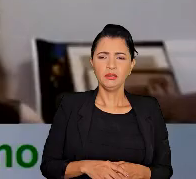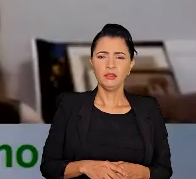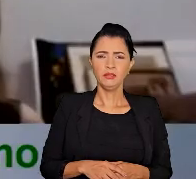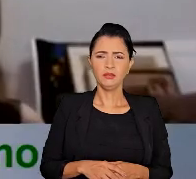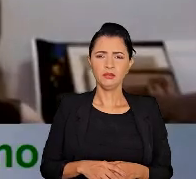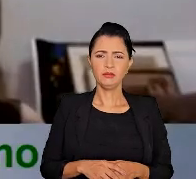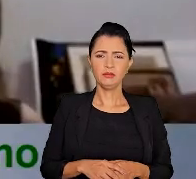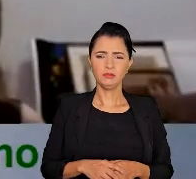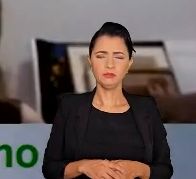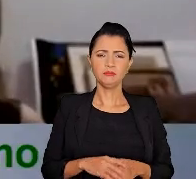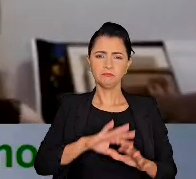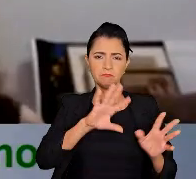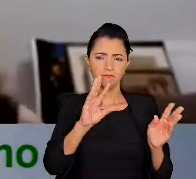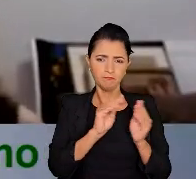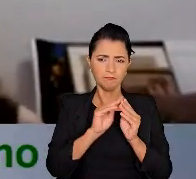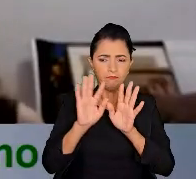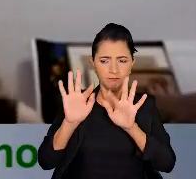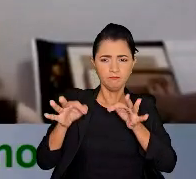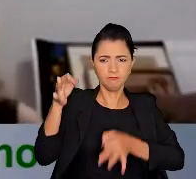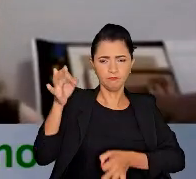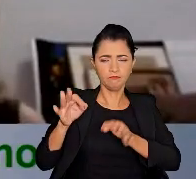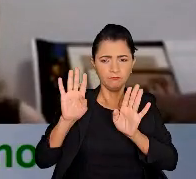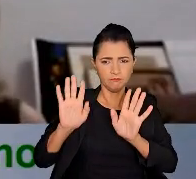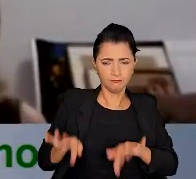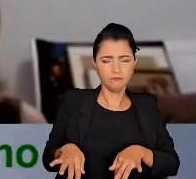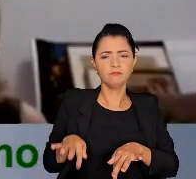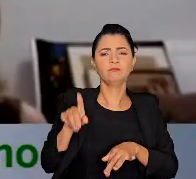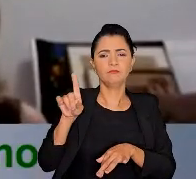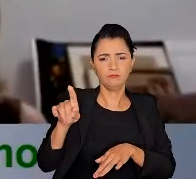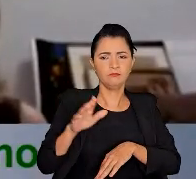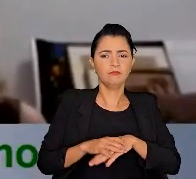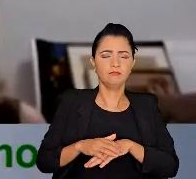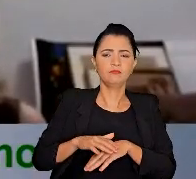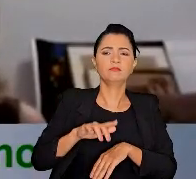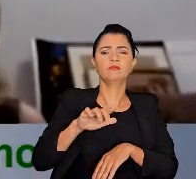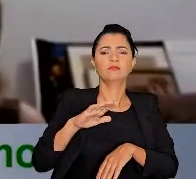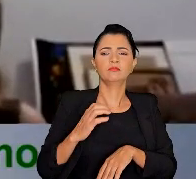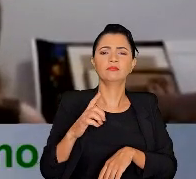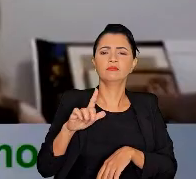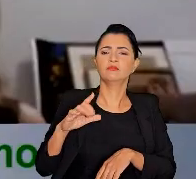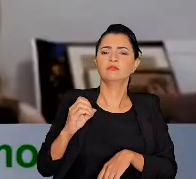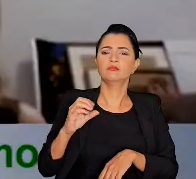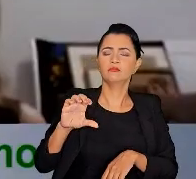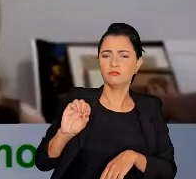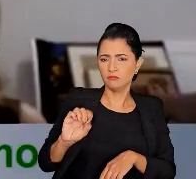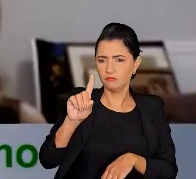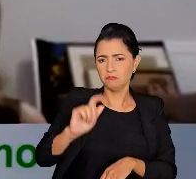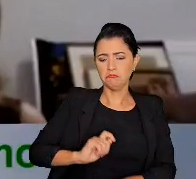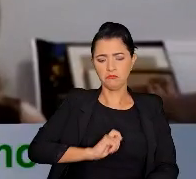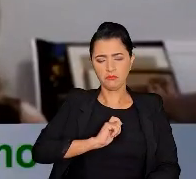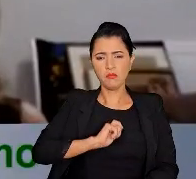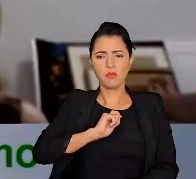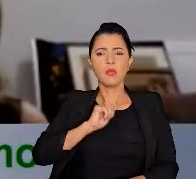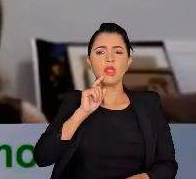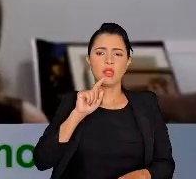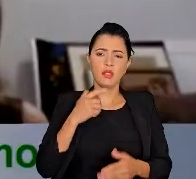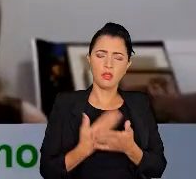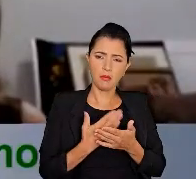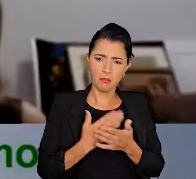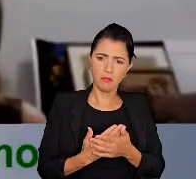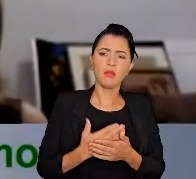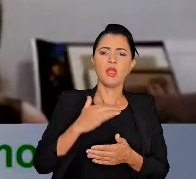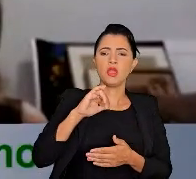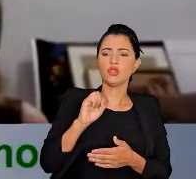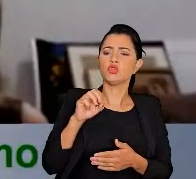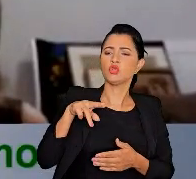Acho que a conclusão do julgamento, tanto do parecer do professor Celso Laffer, existe um parecer de uma antropóloga também, a professora Sônia Ramagem, que está